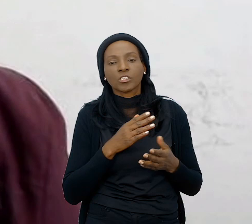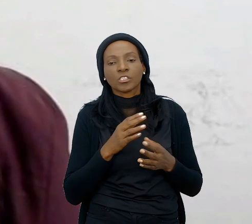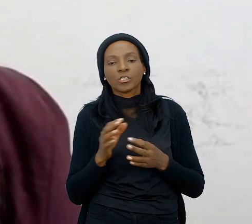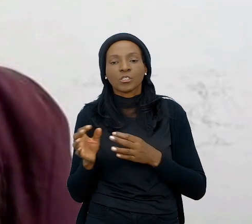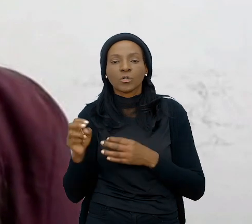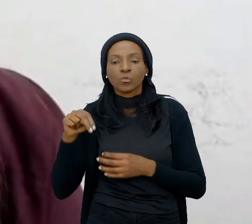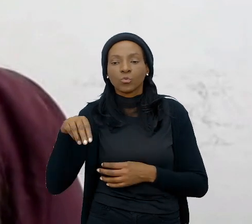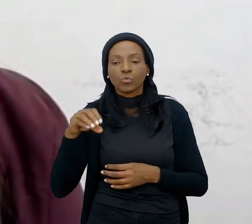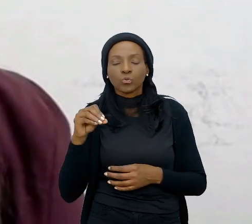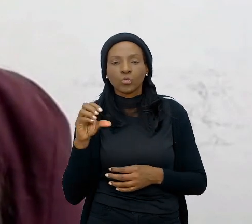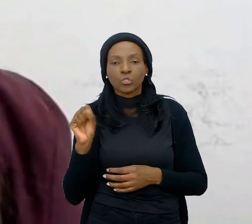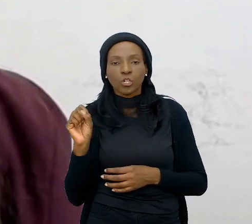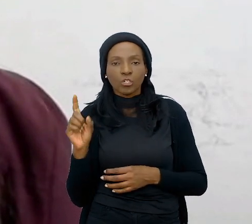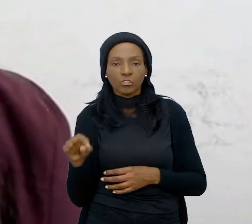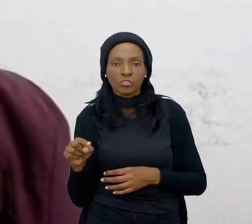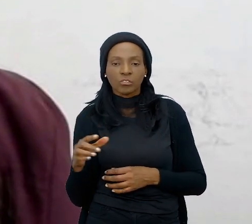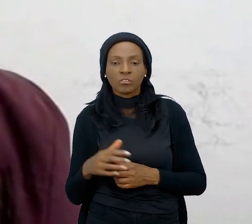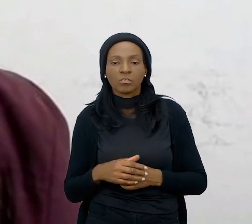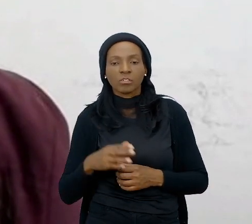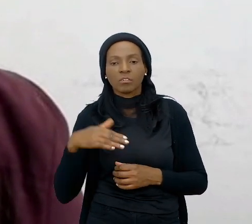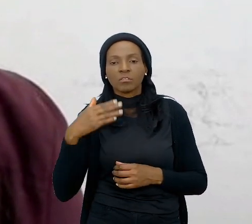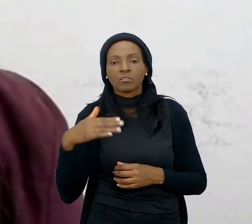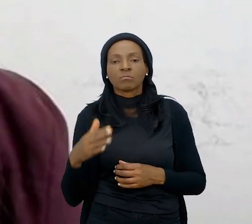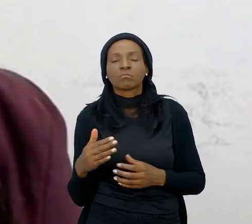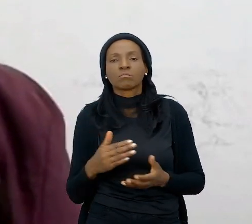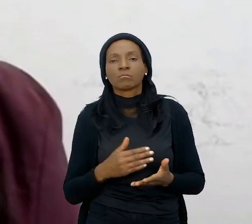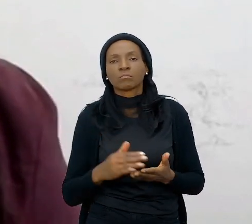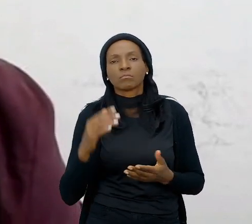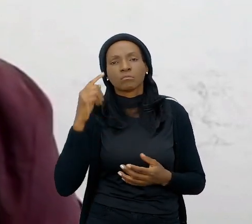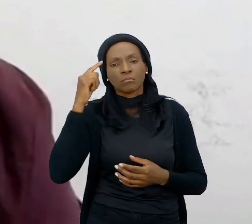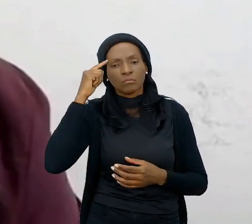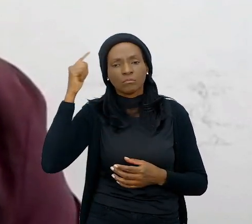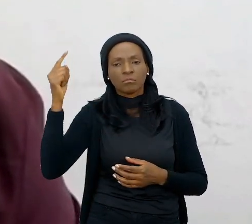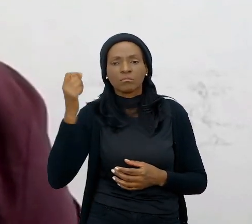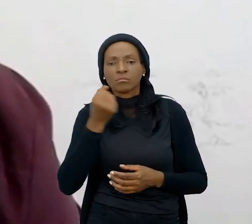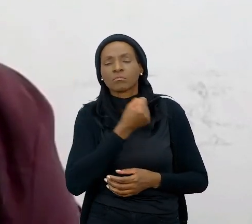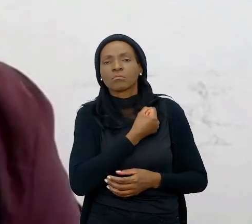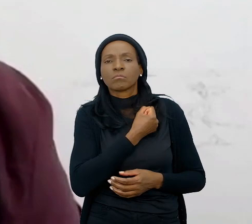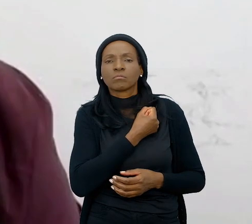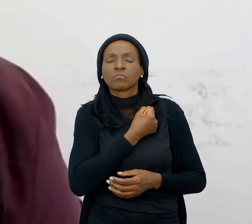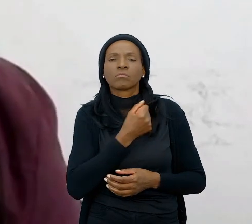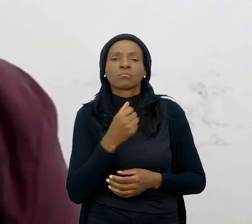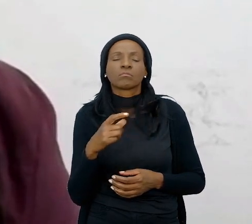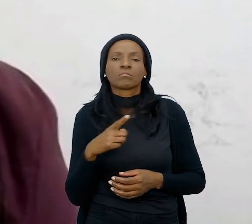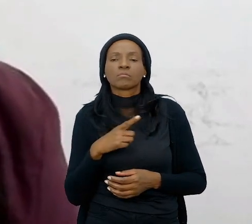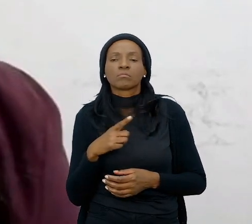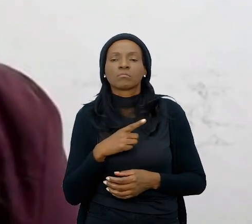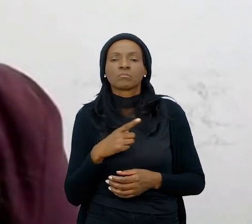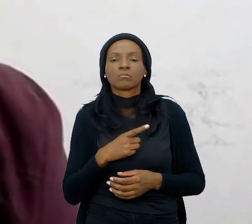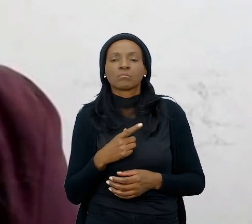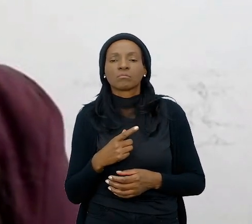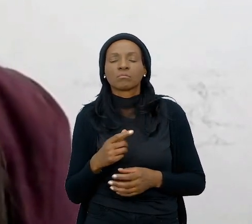nós. Então, depois elas começam a pensar nos números que estão